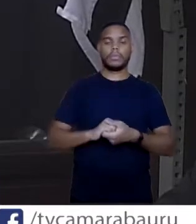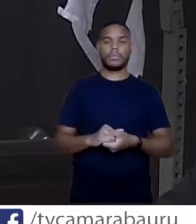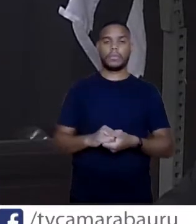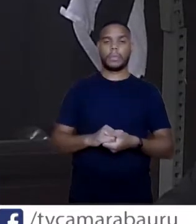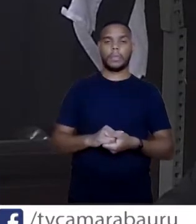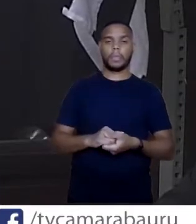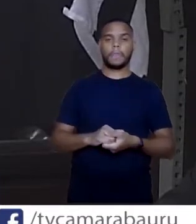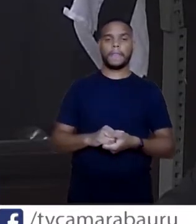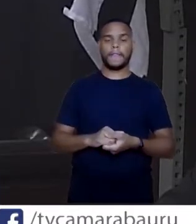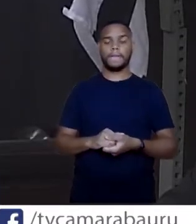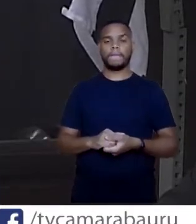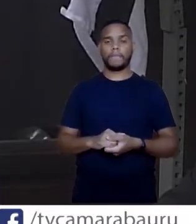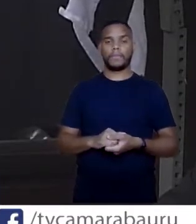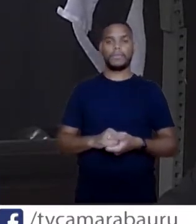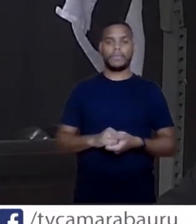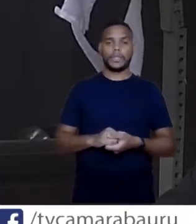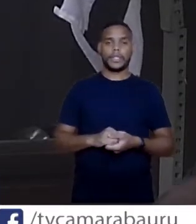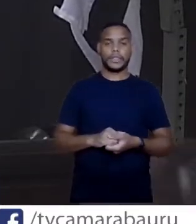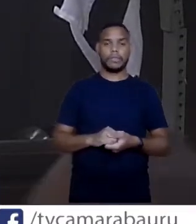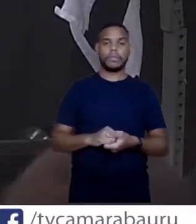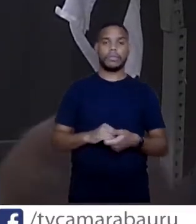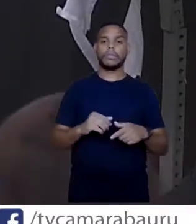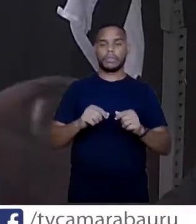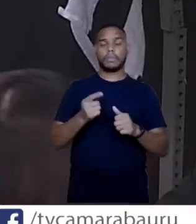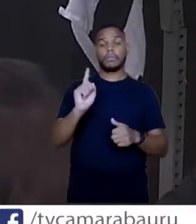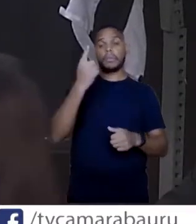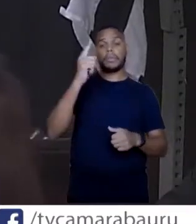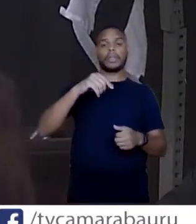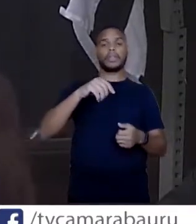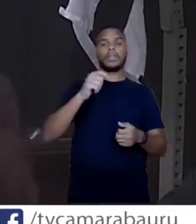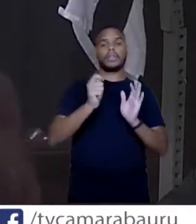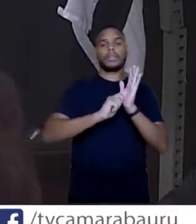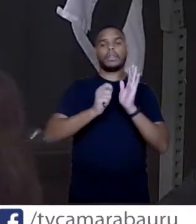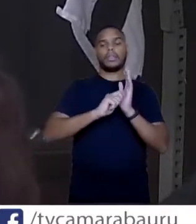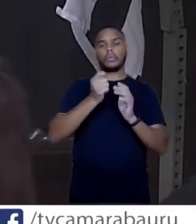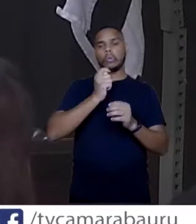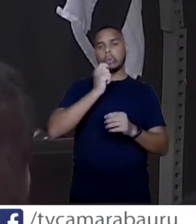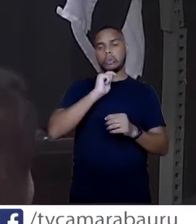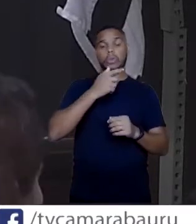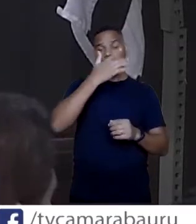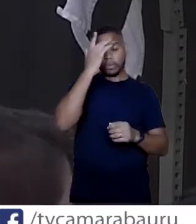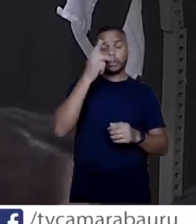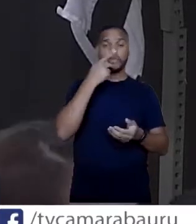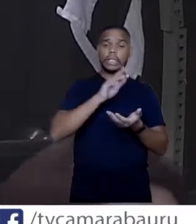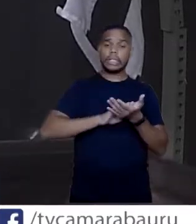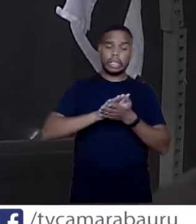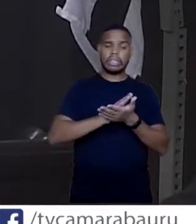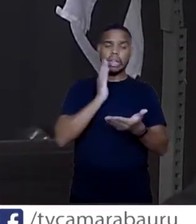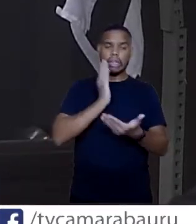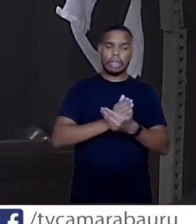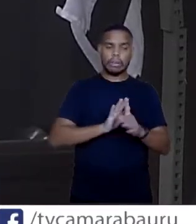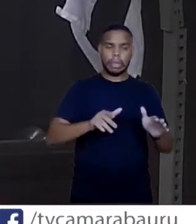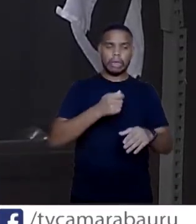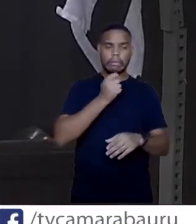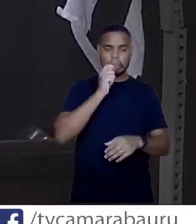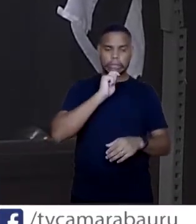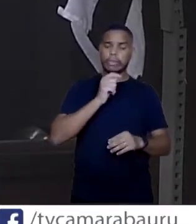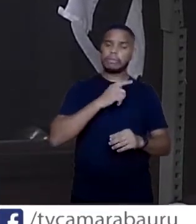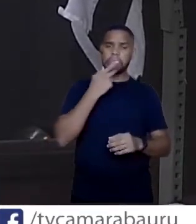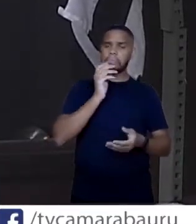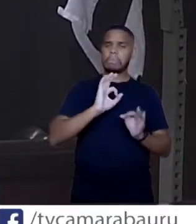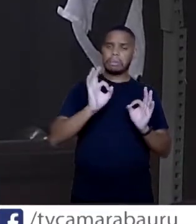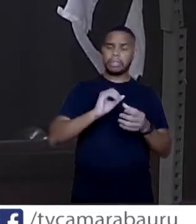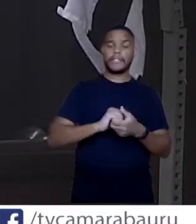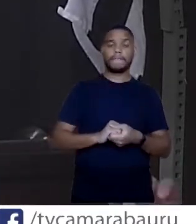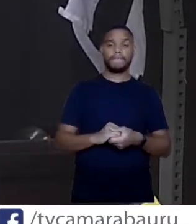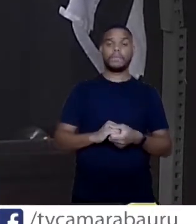a yamá cunha lidera e ninguém faz nada para acabar com a maconha o e todos